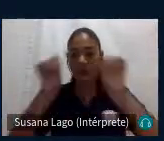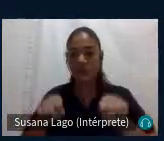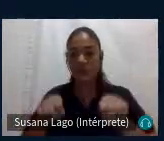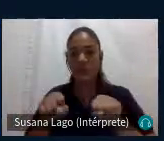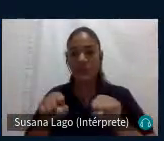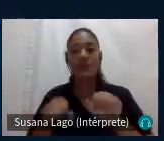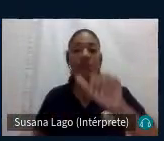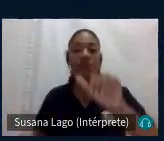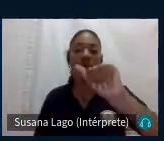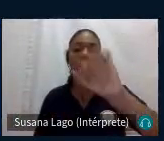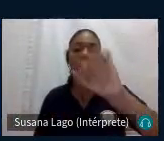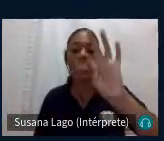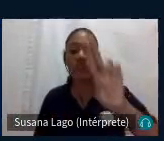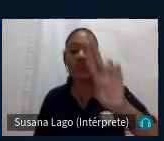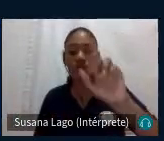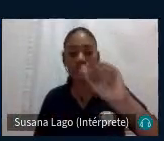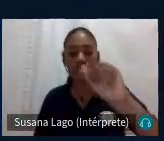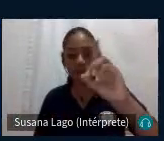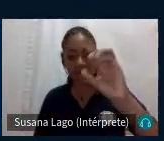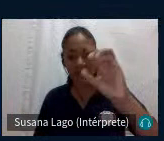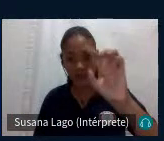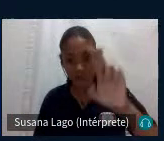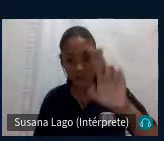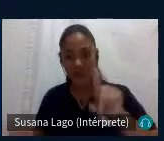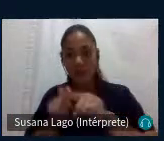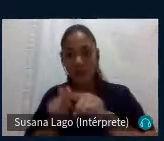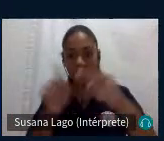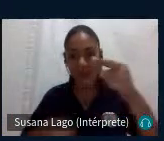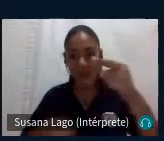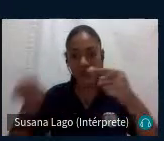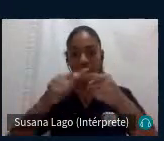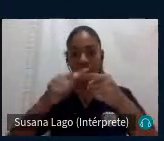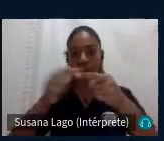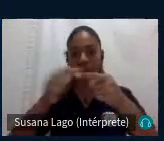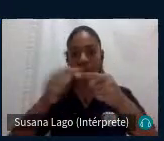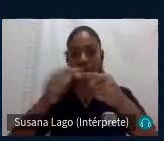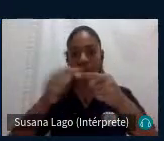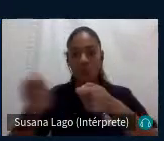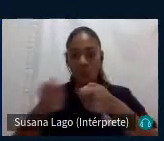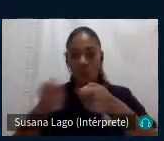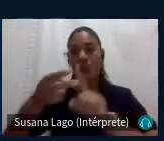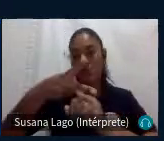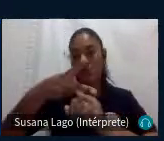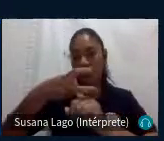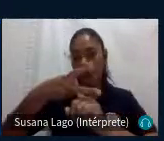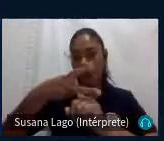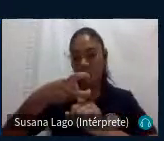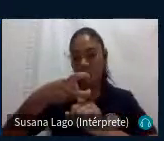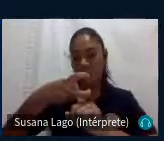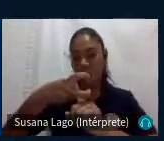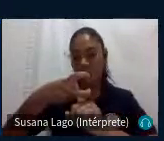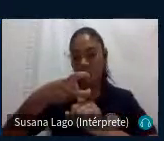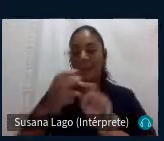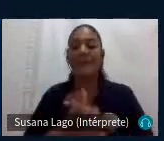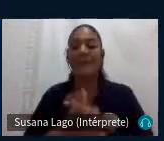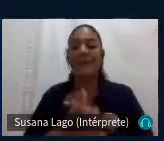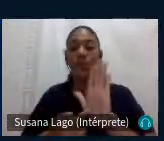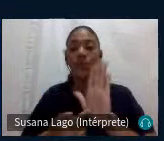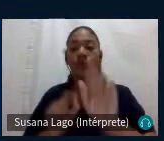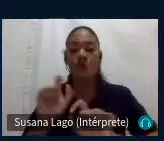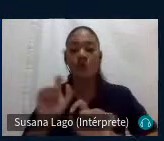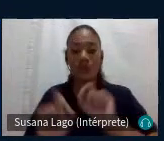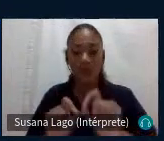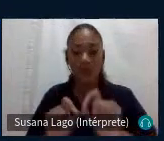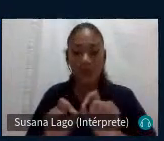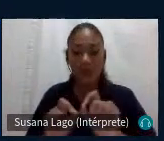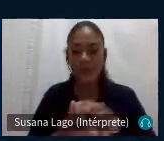controle, são os componentes básicos de um servomotor. O sistema atuador eu vou mostrar para vocês aqui, porque eu mostrei bem como seria o sensor de